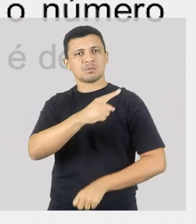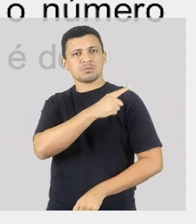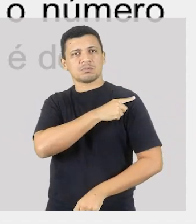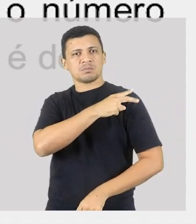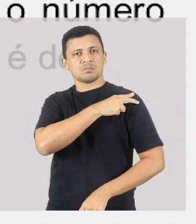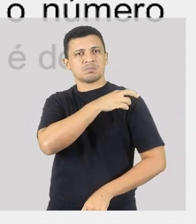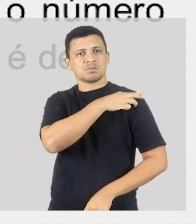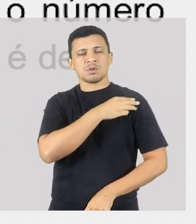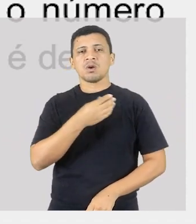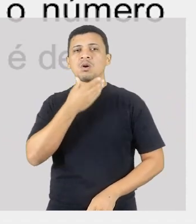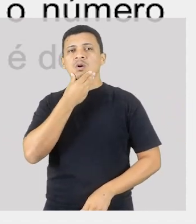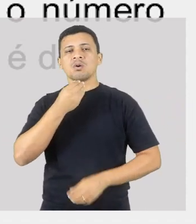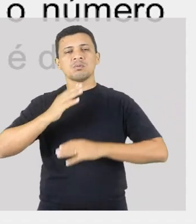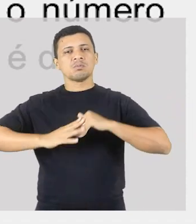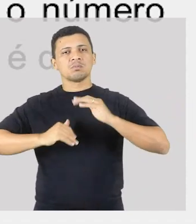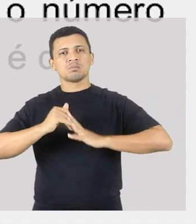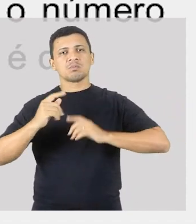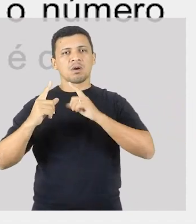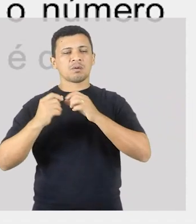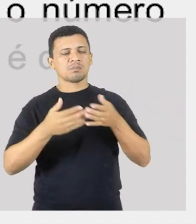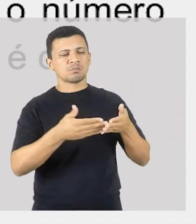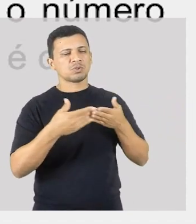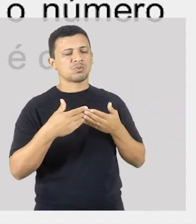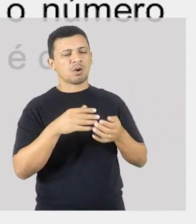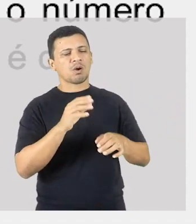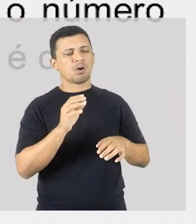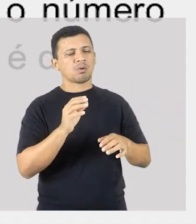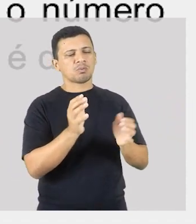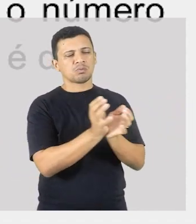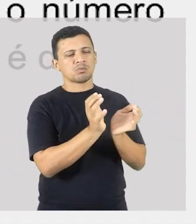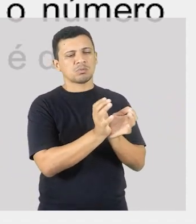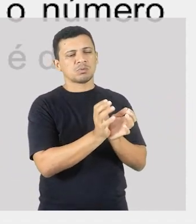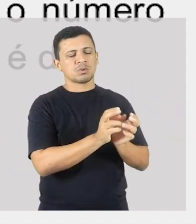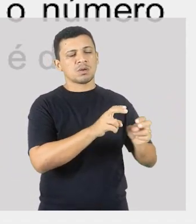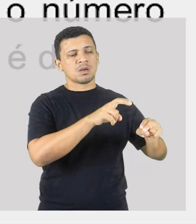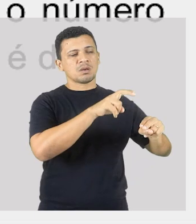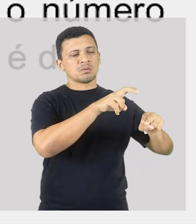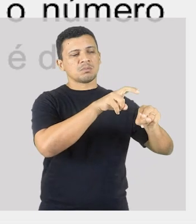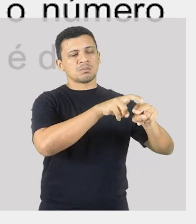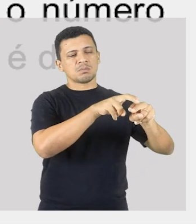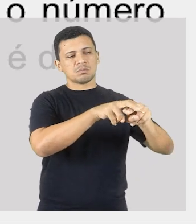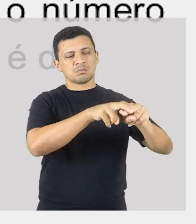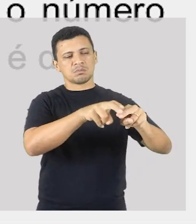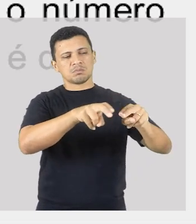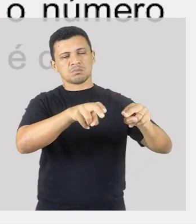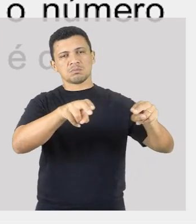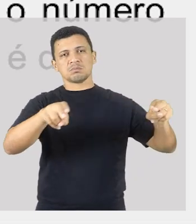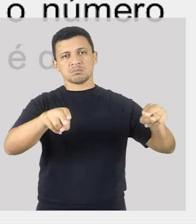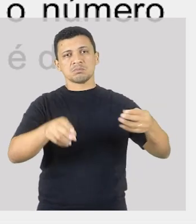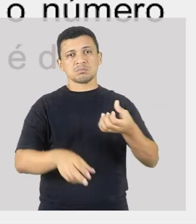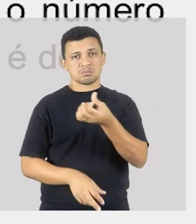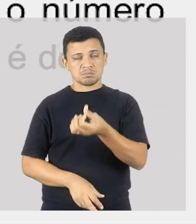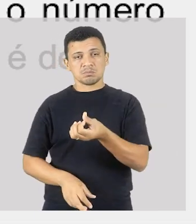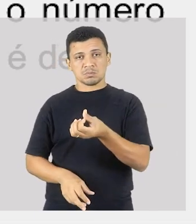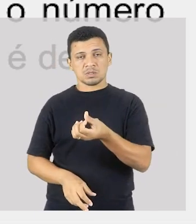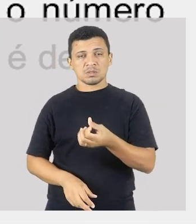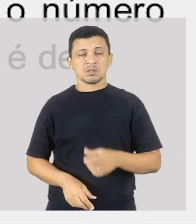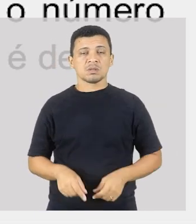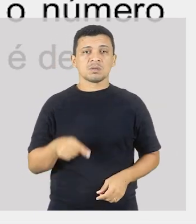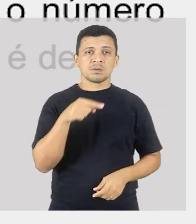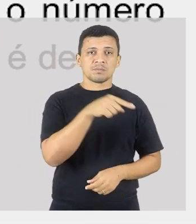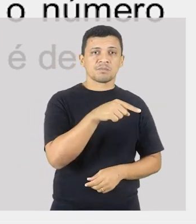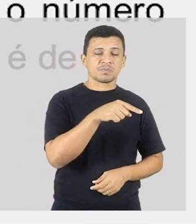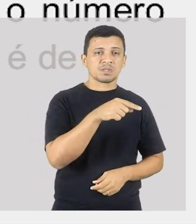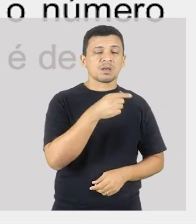fotógrafo solicitou ao grupo que se sentassem em um banco de 6 lugares, em que os meninos sentassem